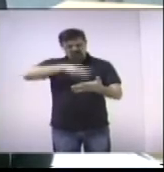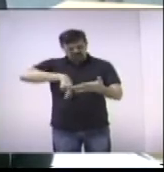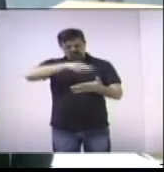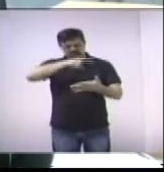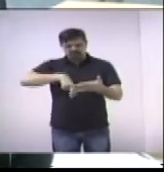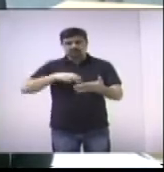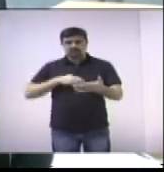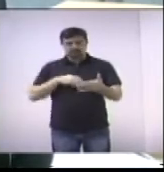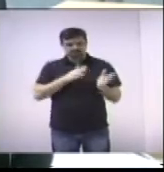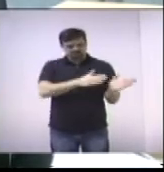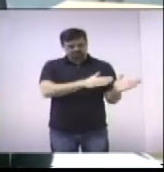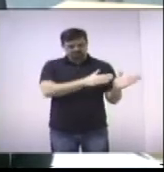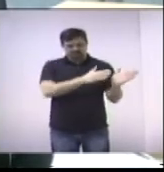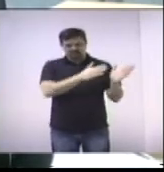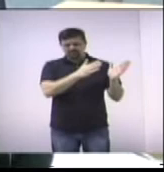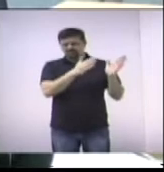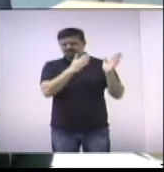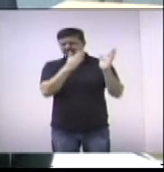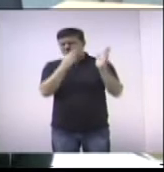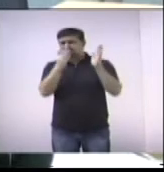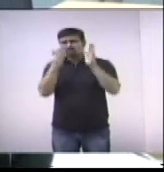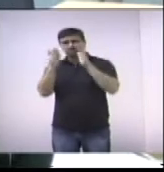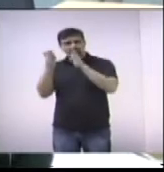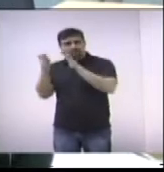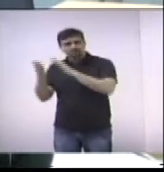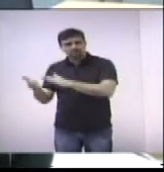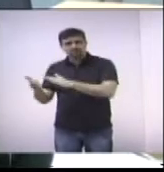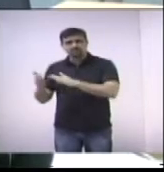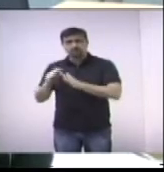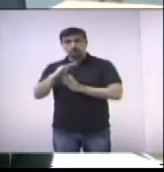mas fui acompanhando a leitura,